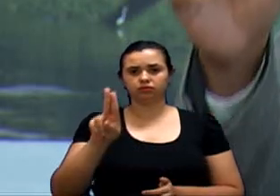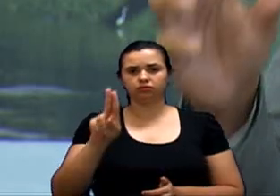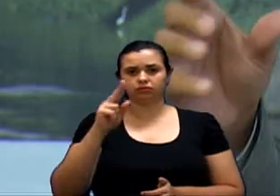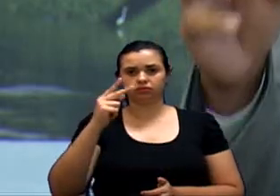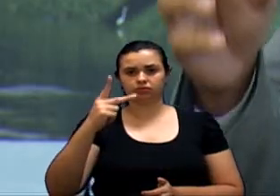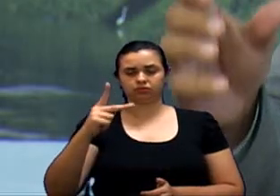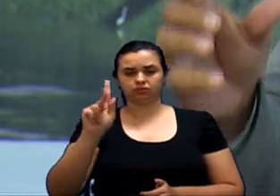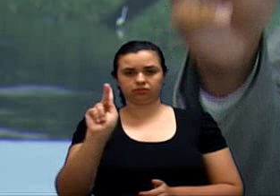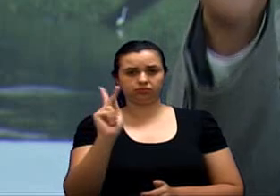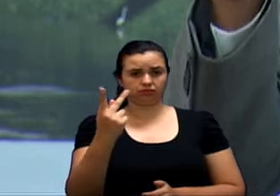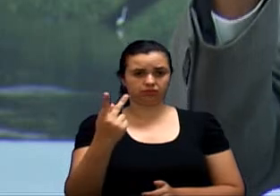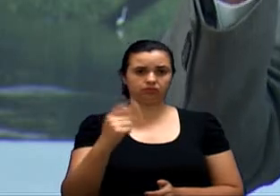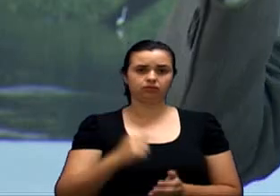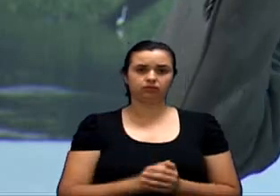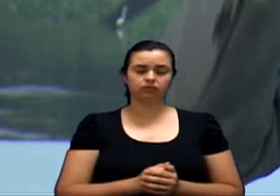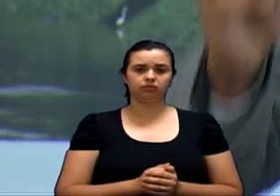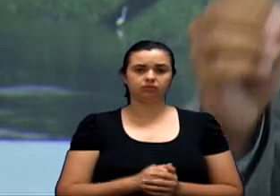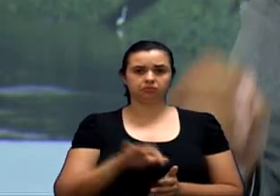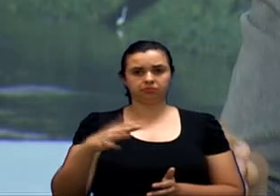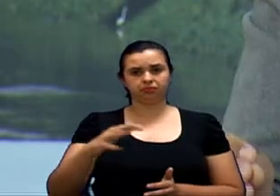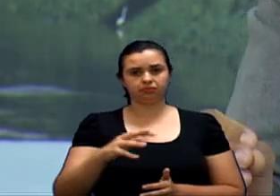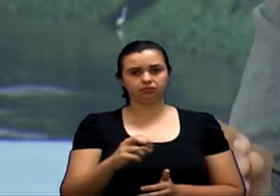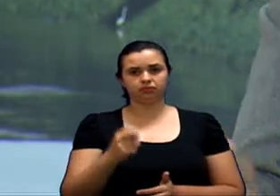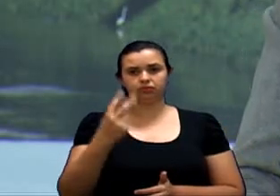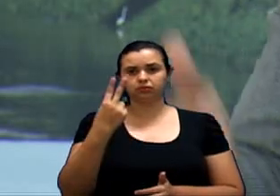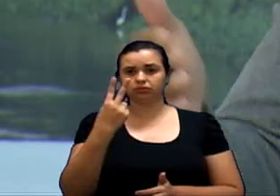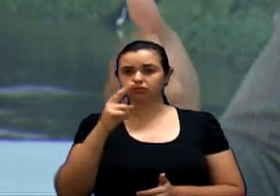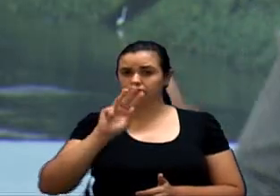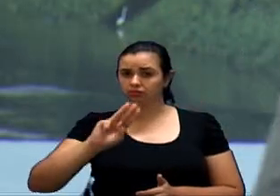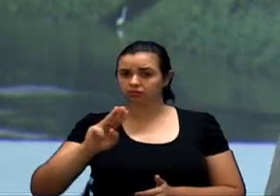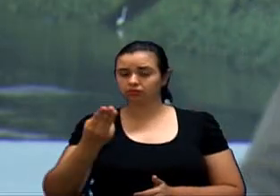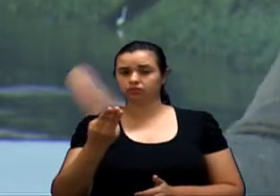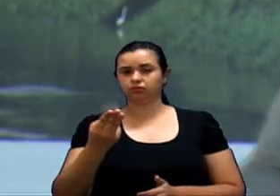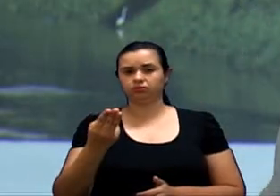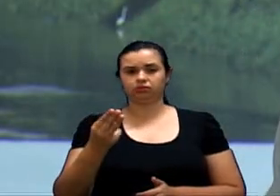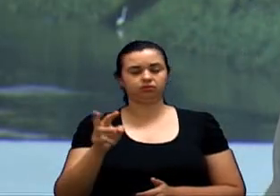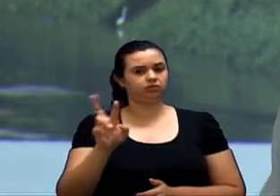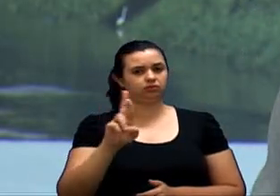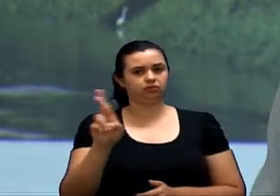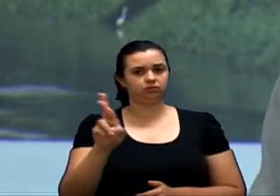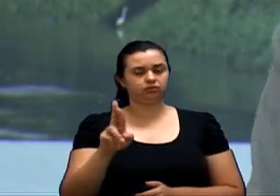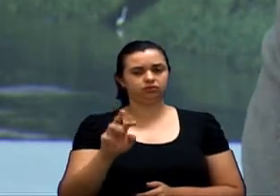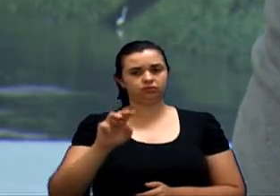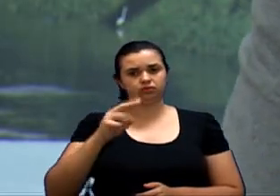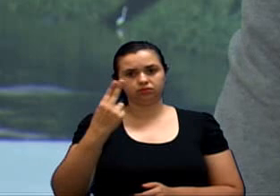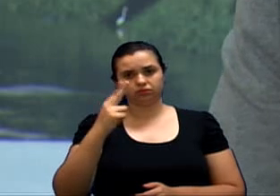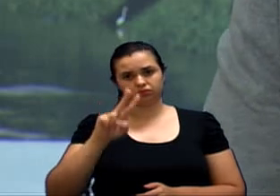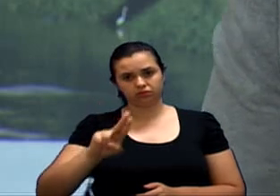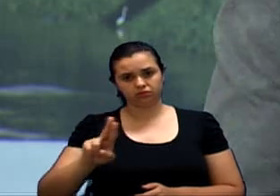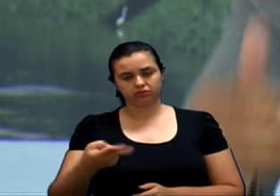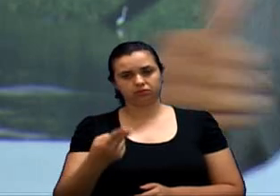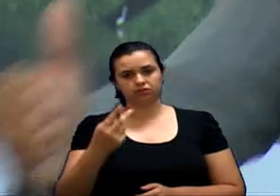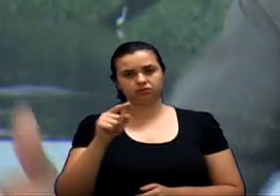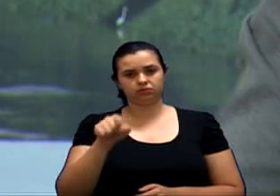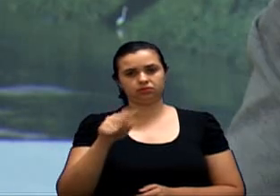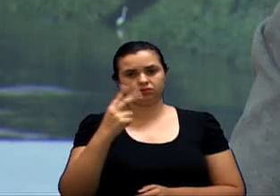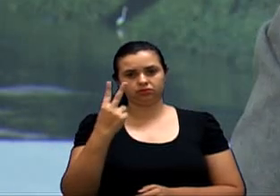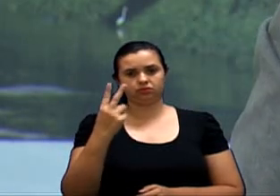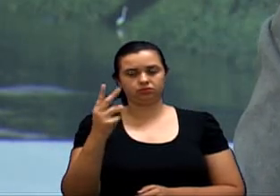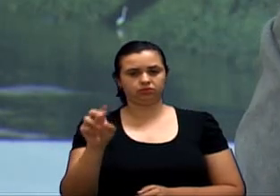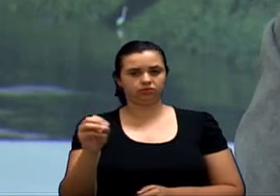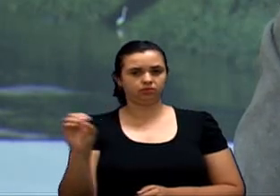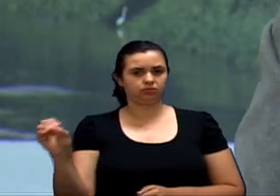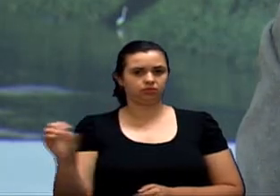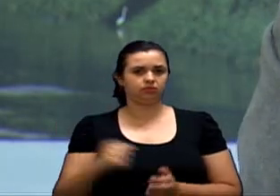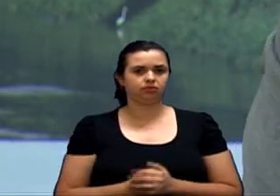custeada R$2.800.000 por mês. Hoje, a UPH Zona Leste é que menos ganha, R$2.200.000. Estamos fazendo aí